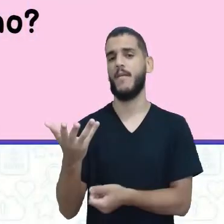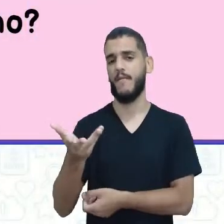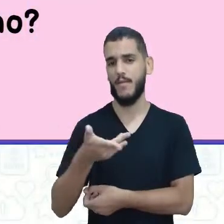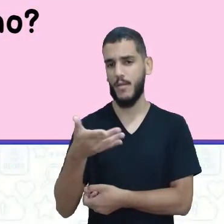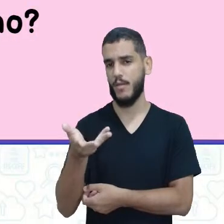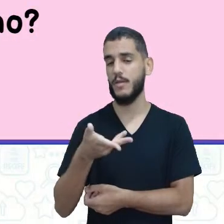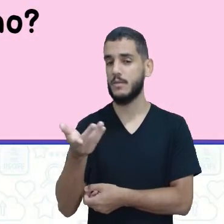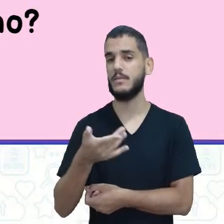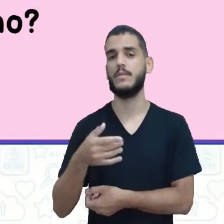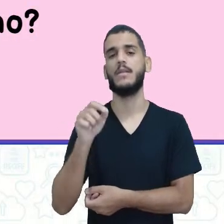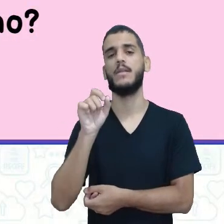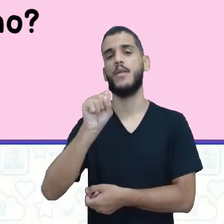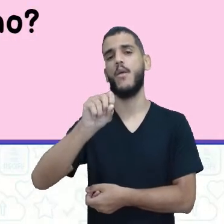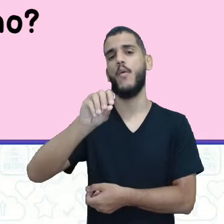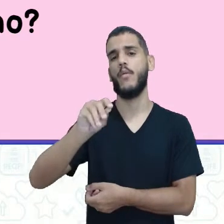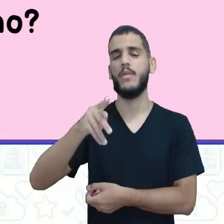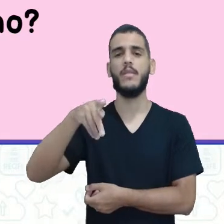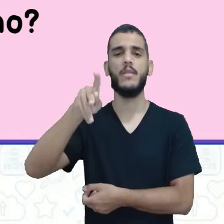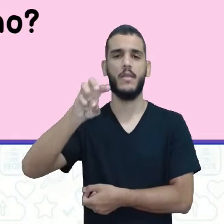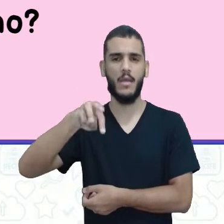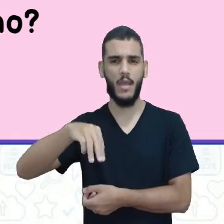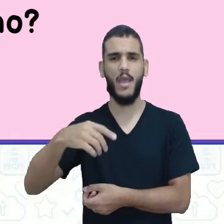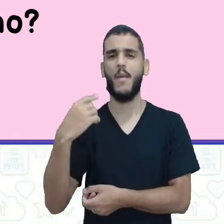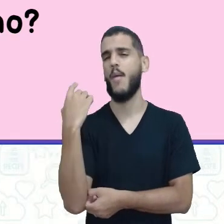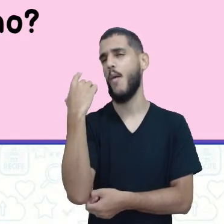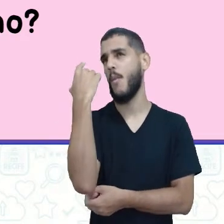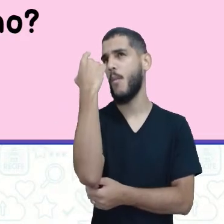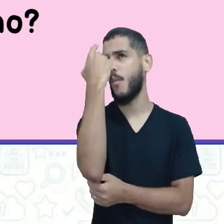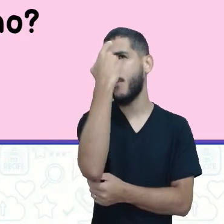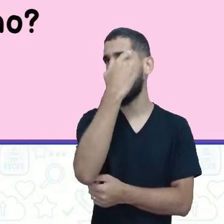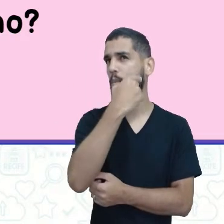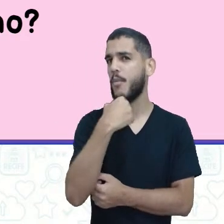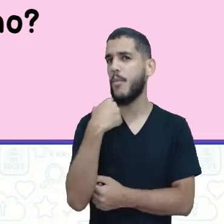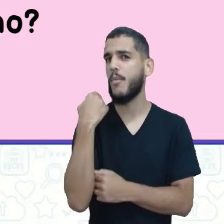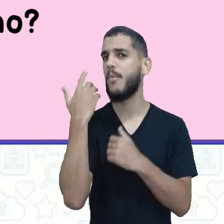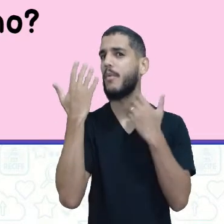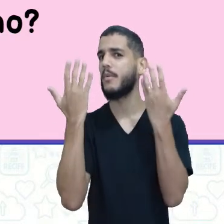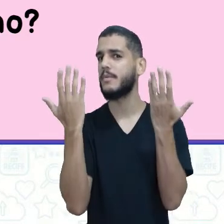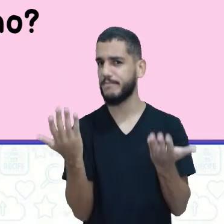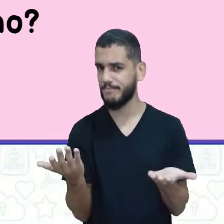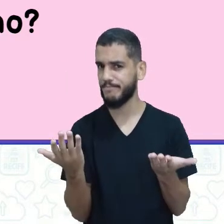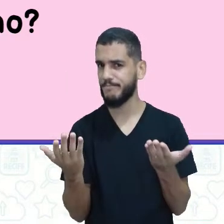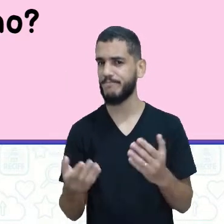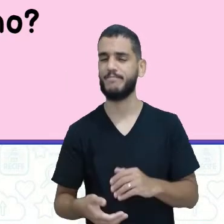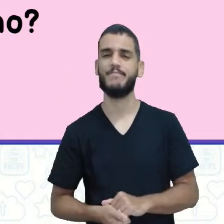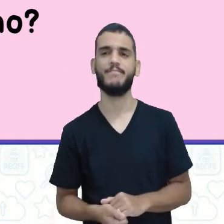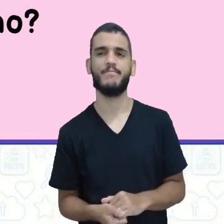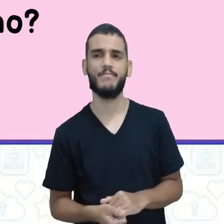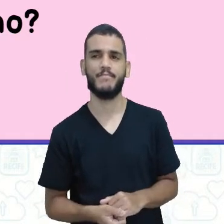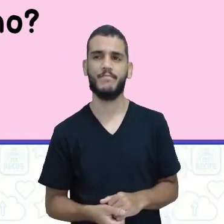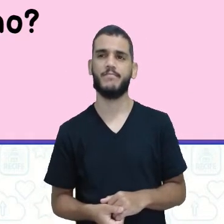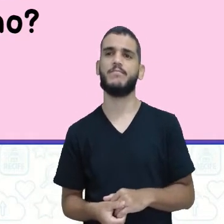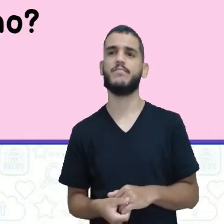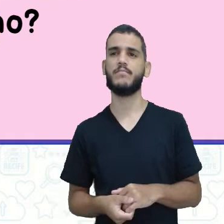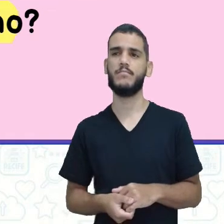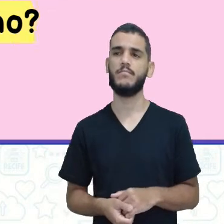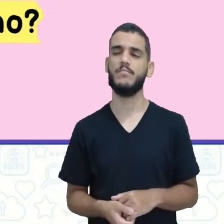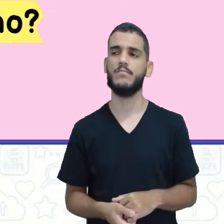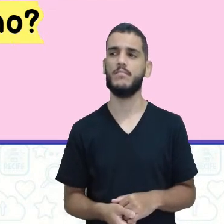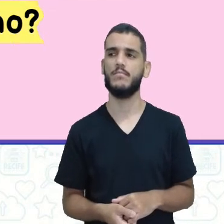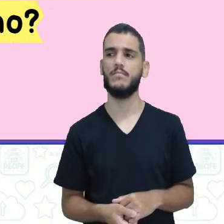km, quantas horas ele demoraria para chegar ao seu destino? Olha só,